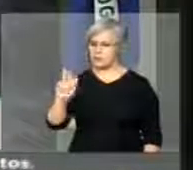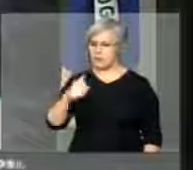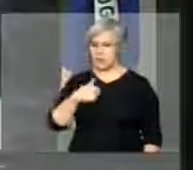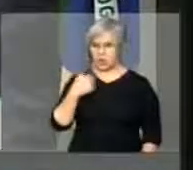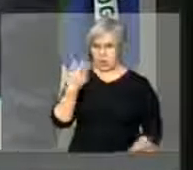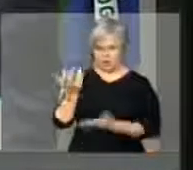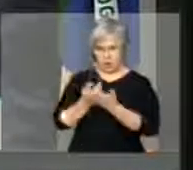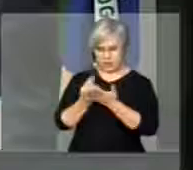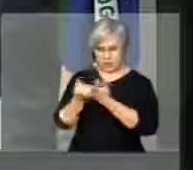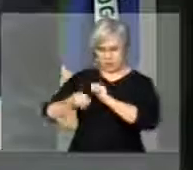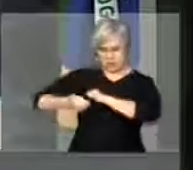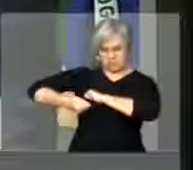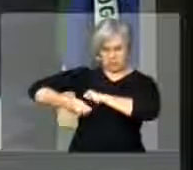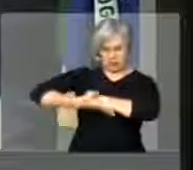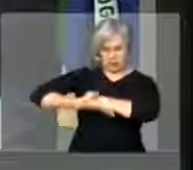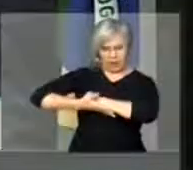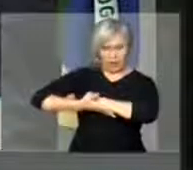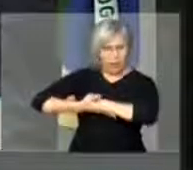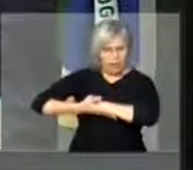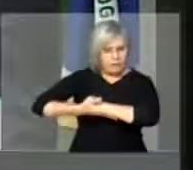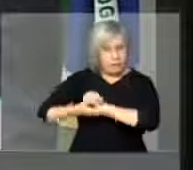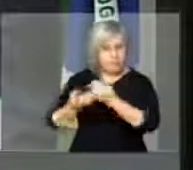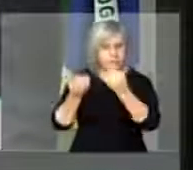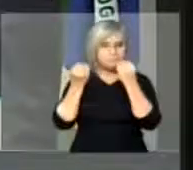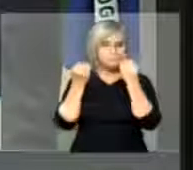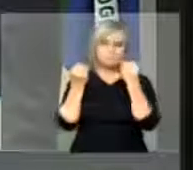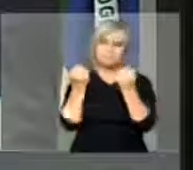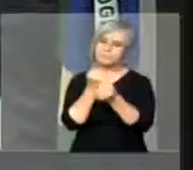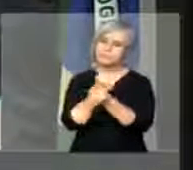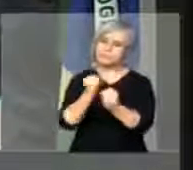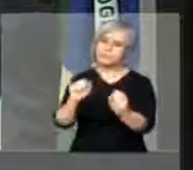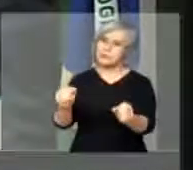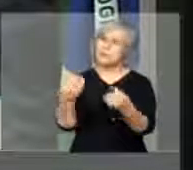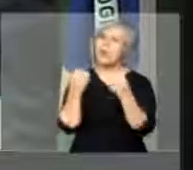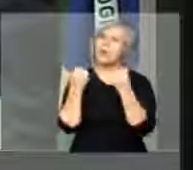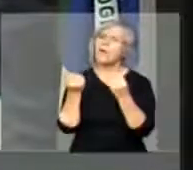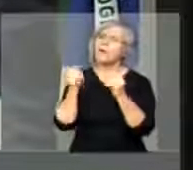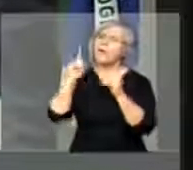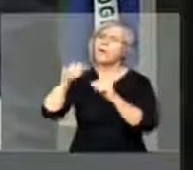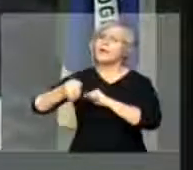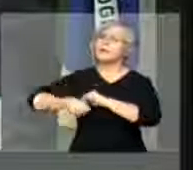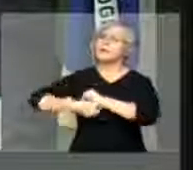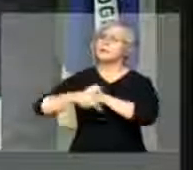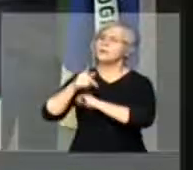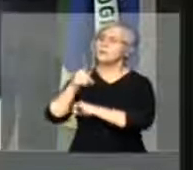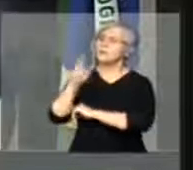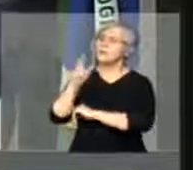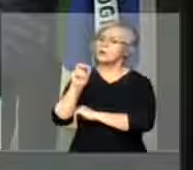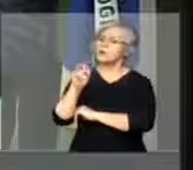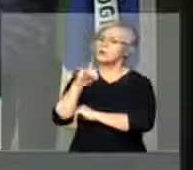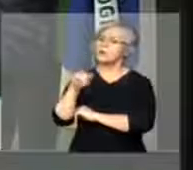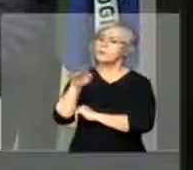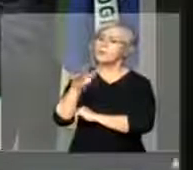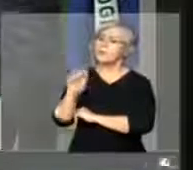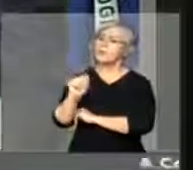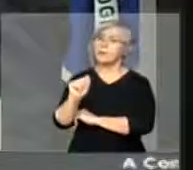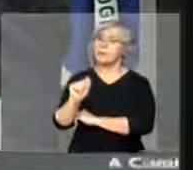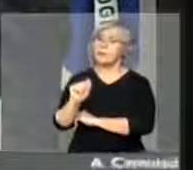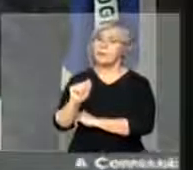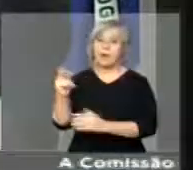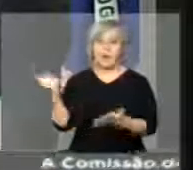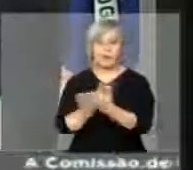uma propina. Aí veja, senhor presidente, que diabo de propina era essa? O fato se deu em